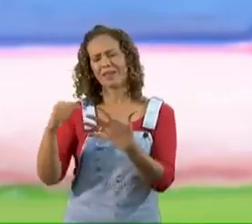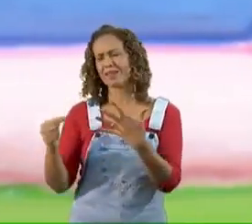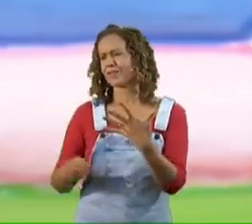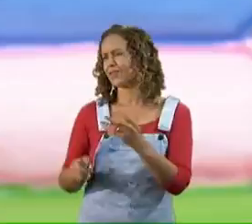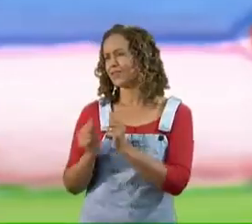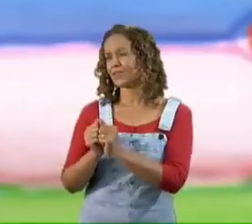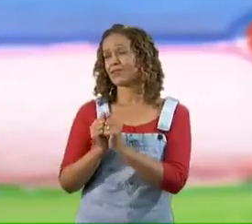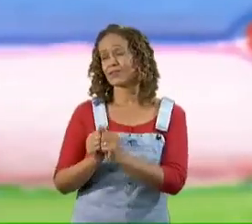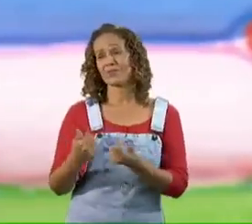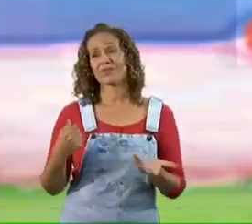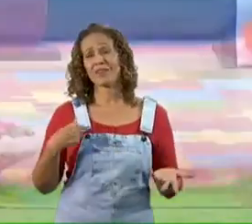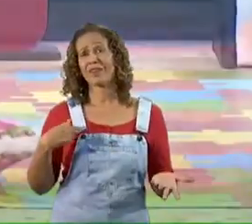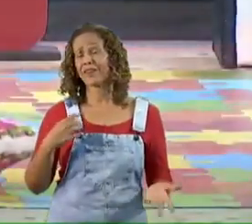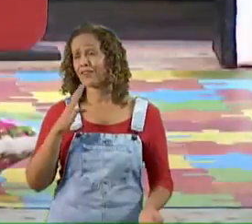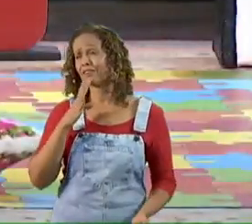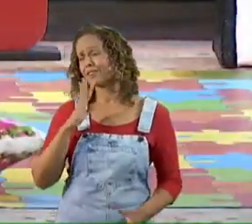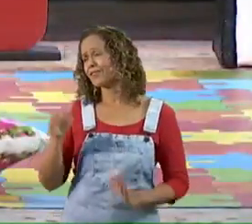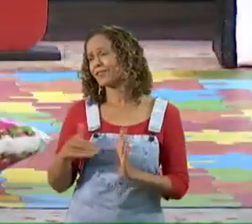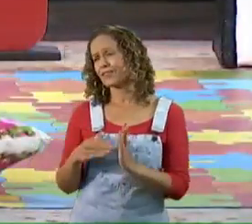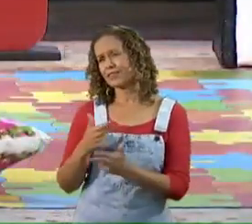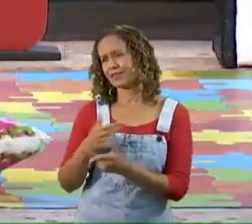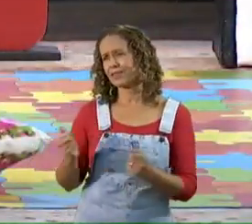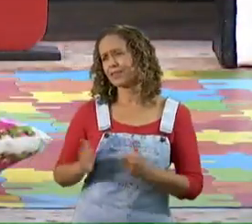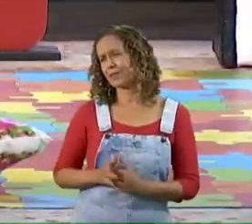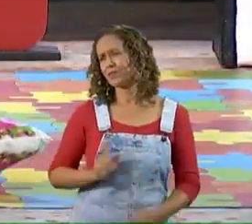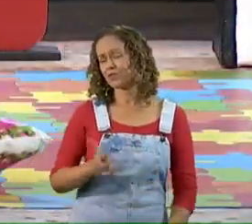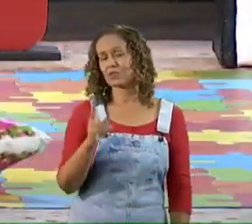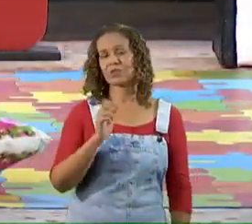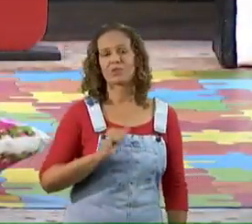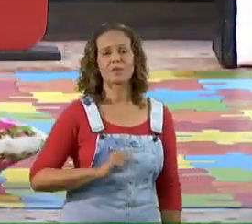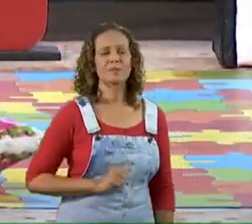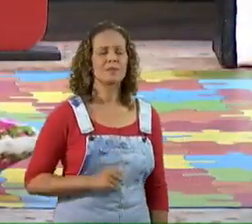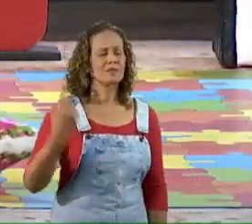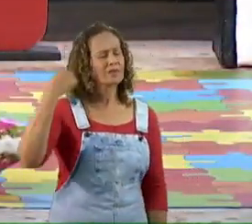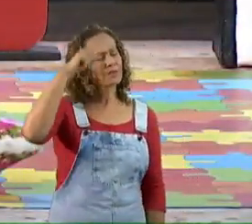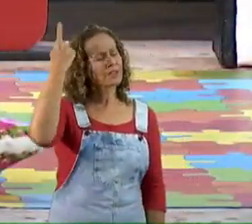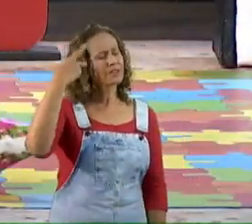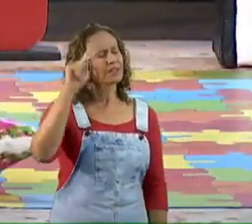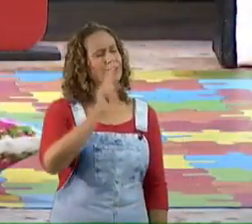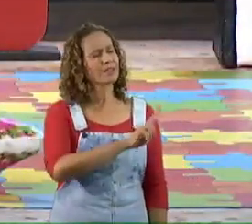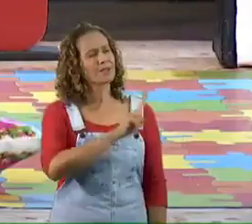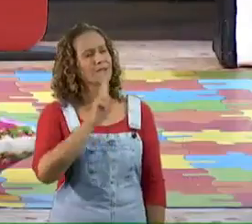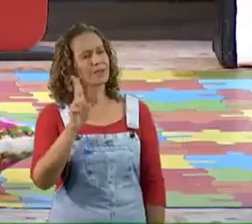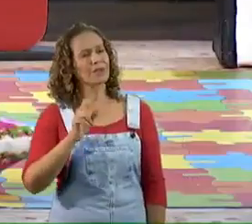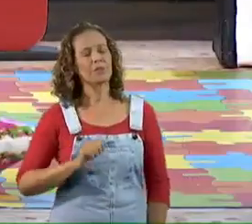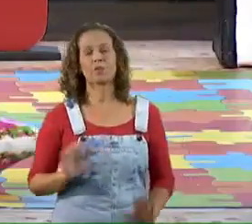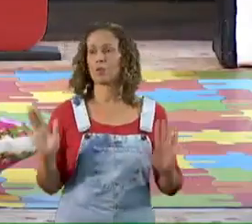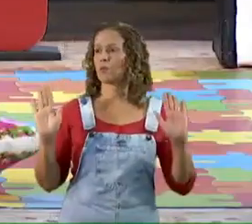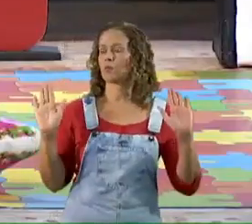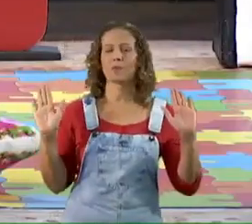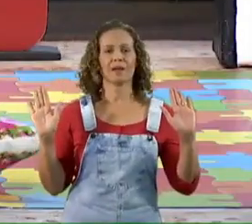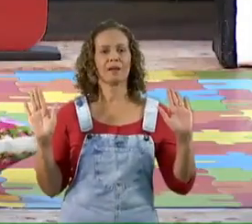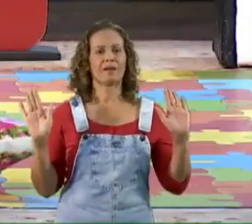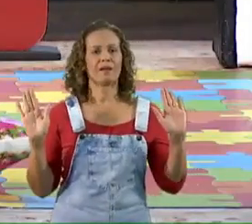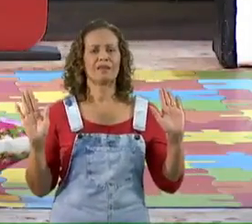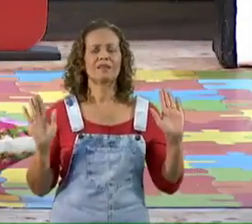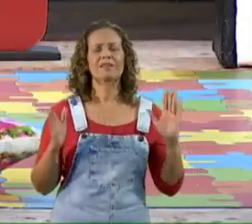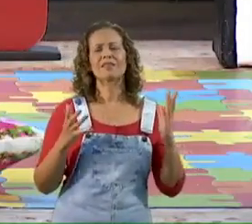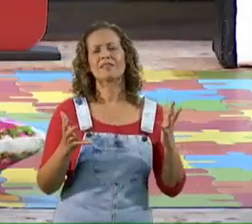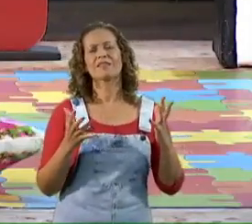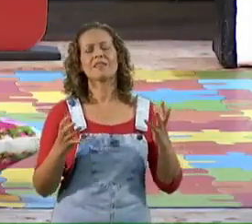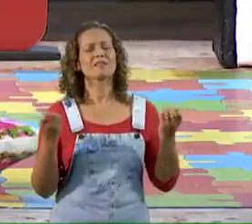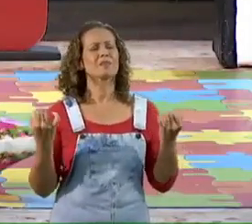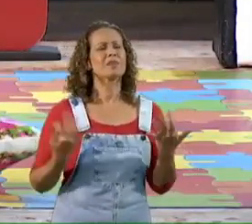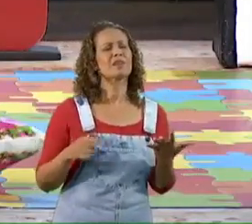eu sou onisciente, mas pode continuar. Santificado seja o teu nome. Opa, peraí. O que, que você quer dizer